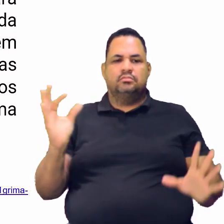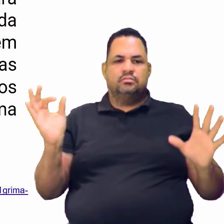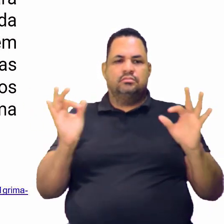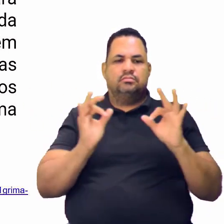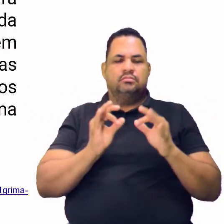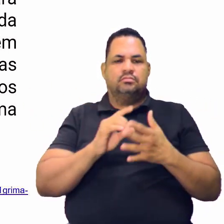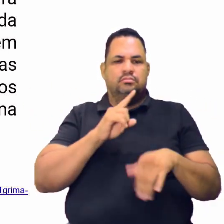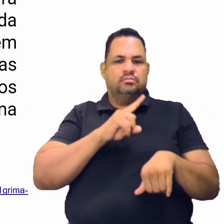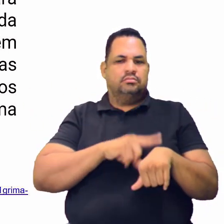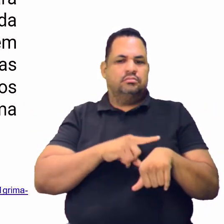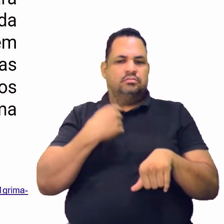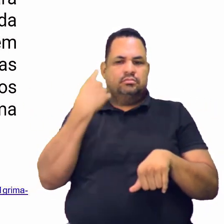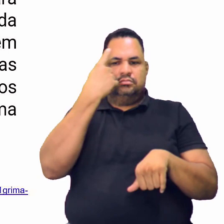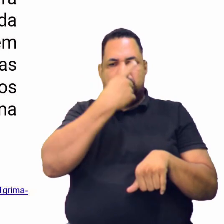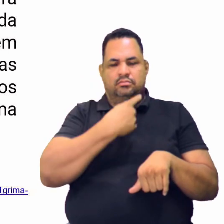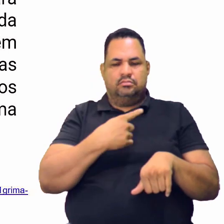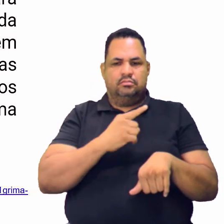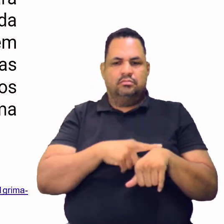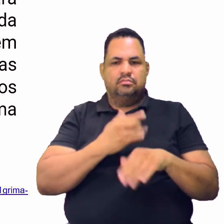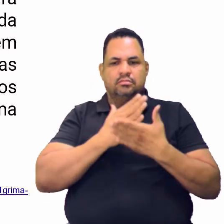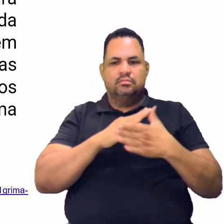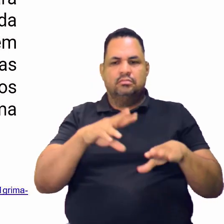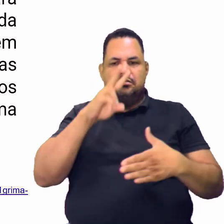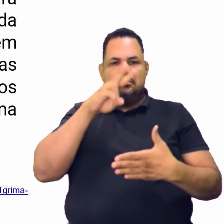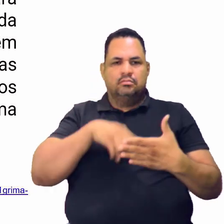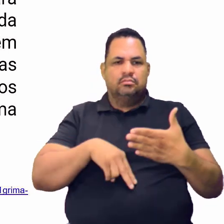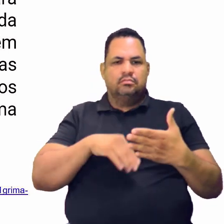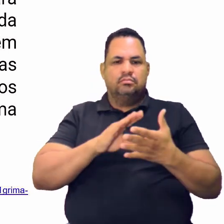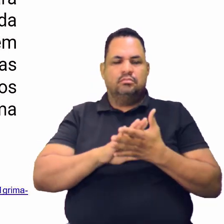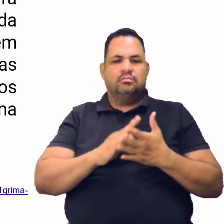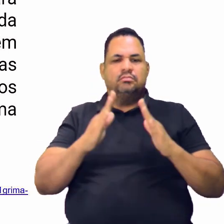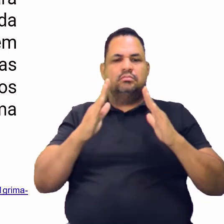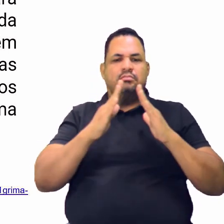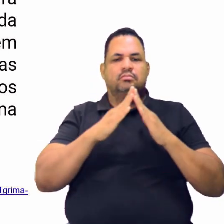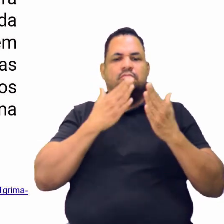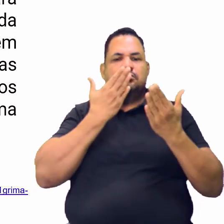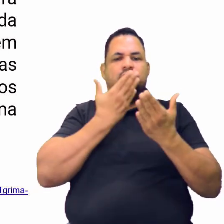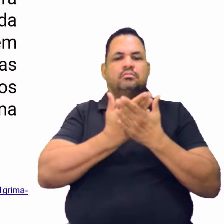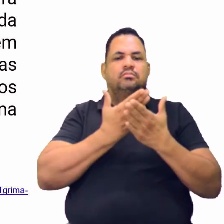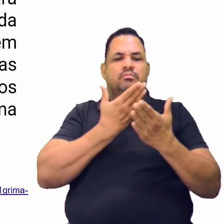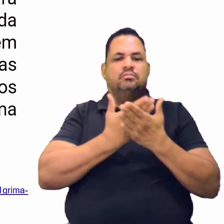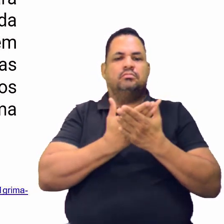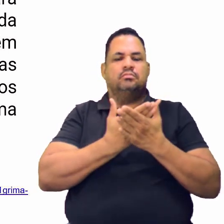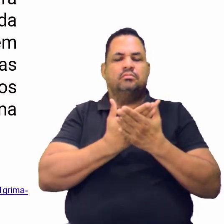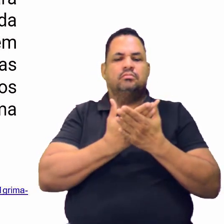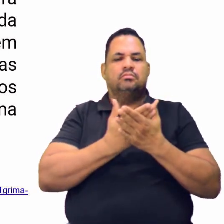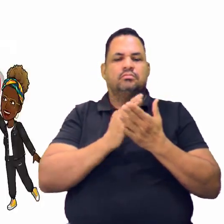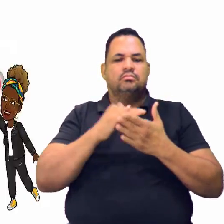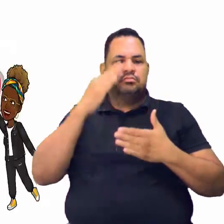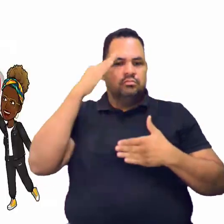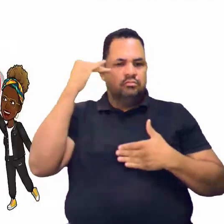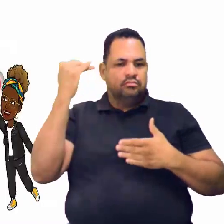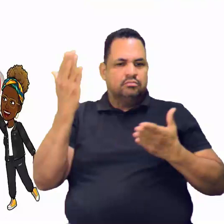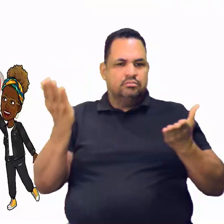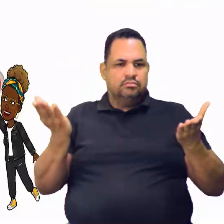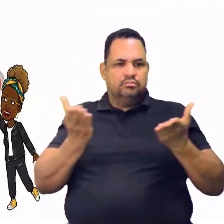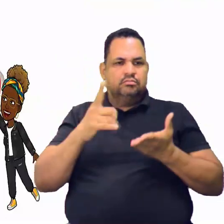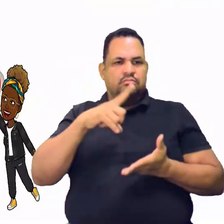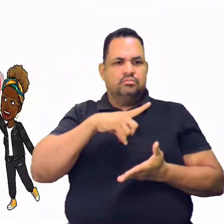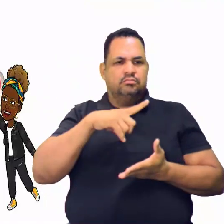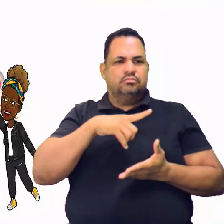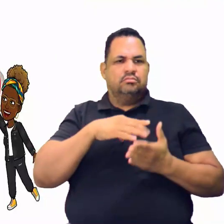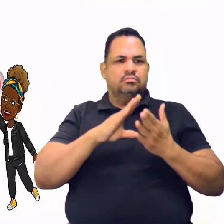Muito boa. Então, vamos lá às escolas homenageadas deste dia maravilhoso. Nós temos